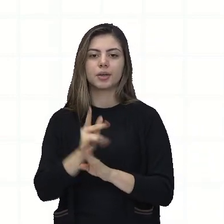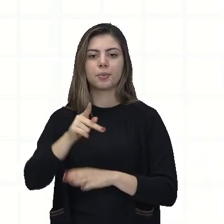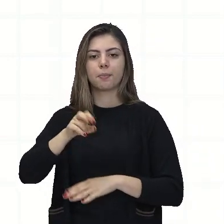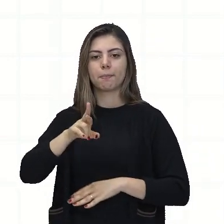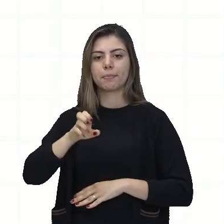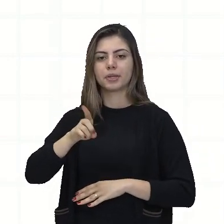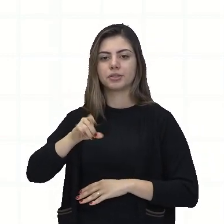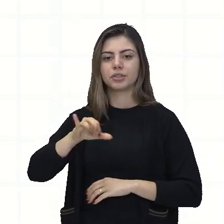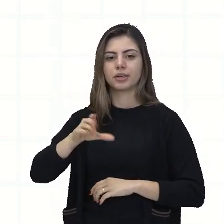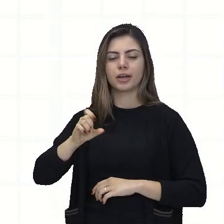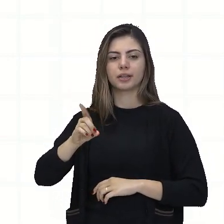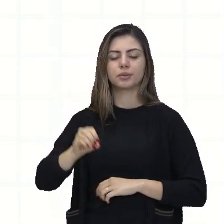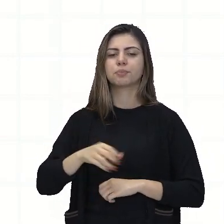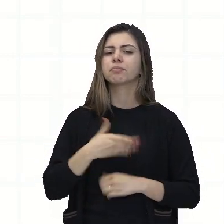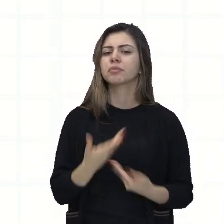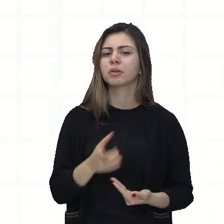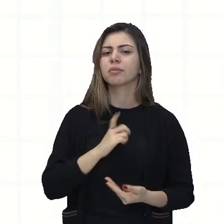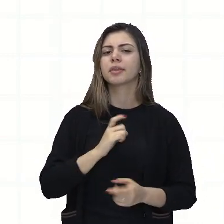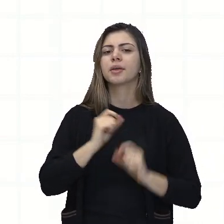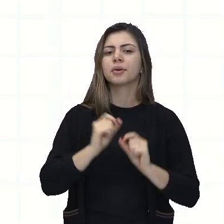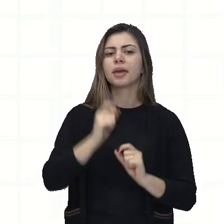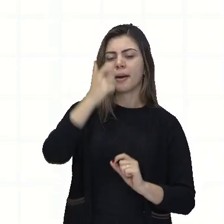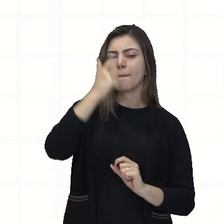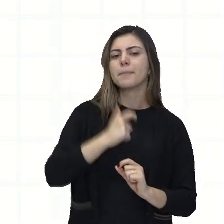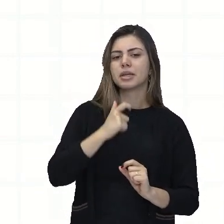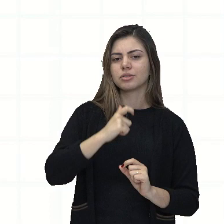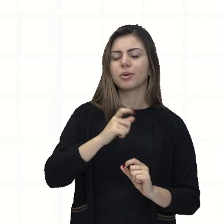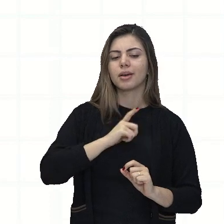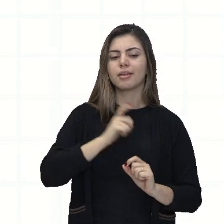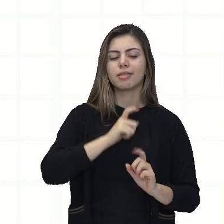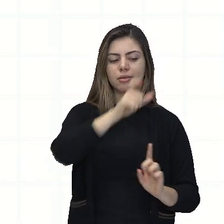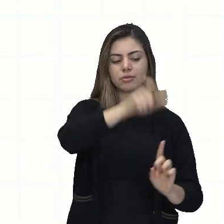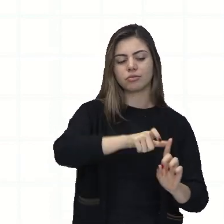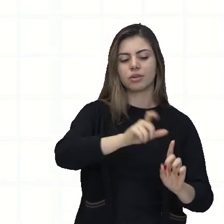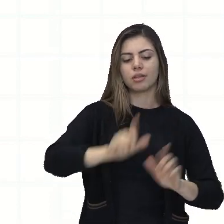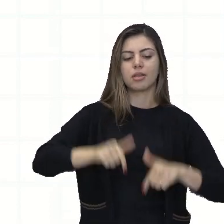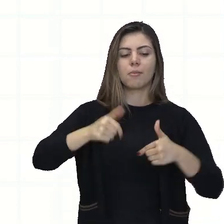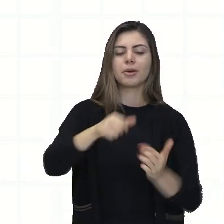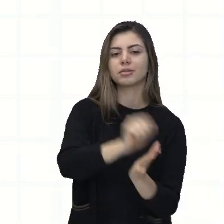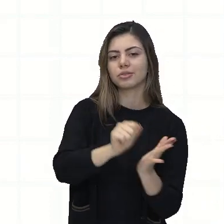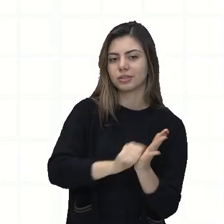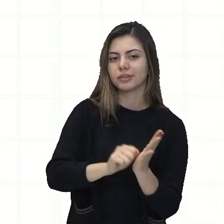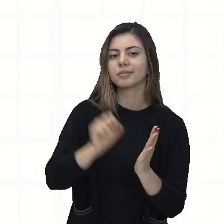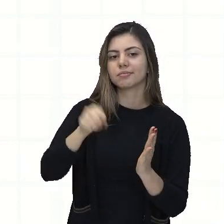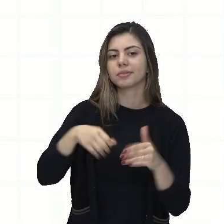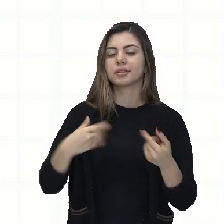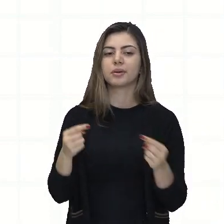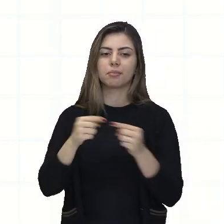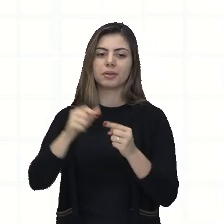o sujeito que pratica a ação de escrever? Sim, então eu tenho voz passiva.